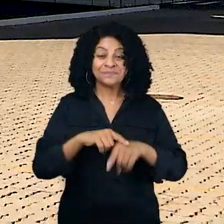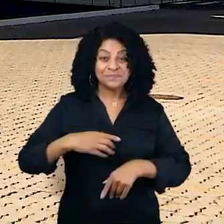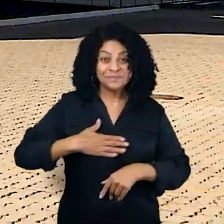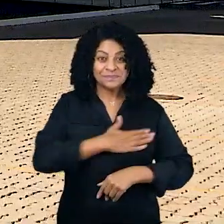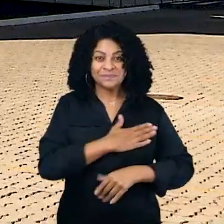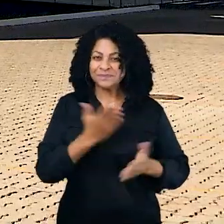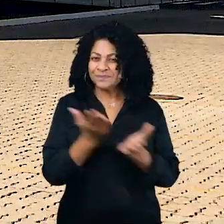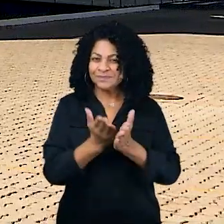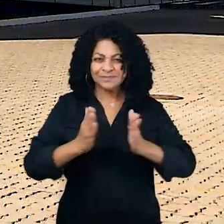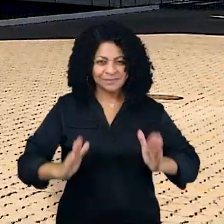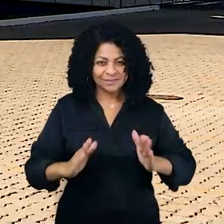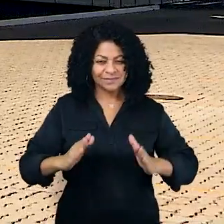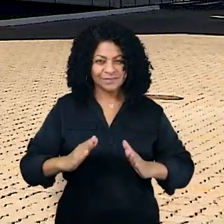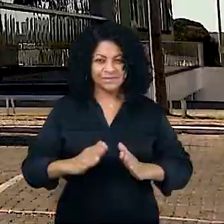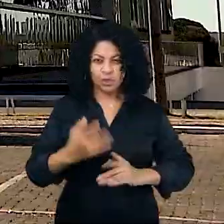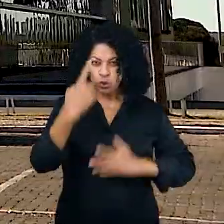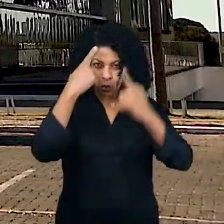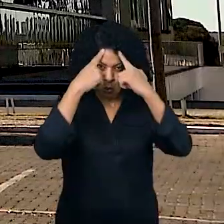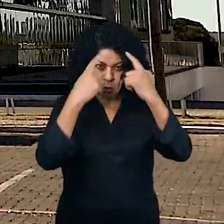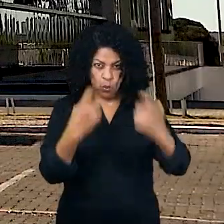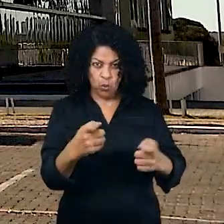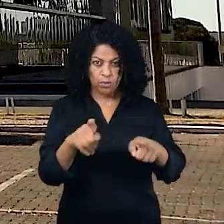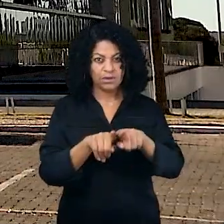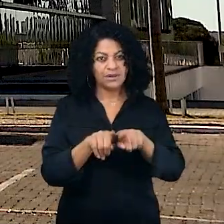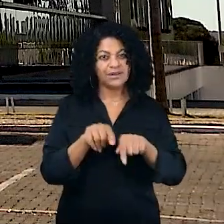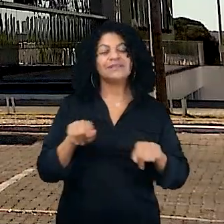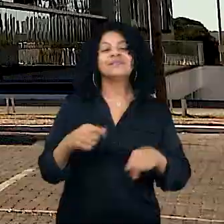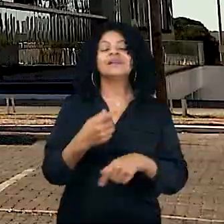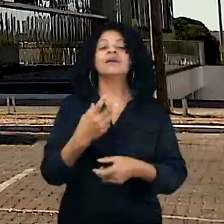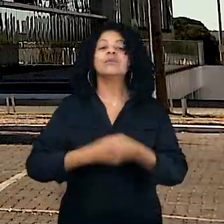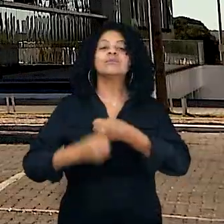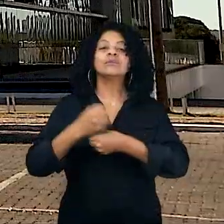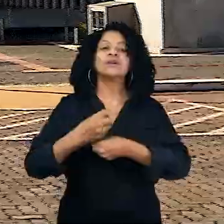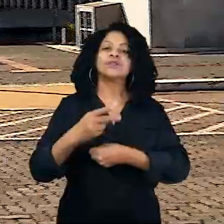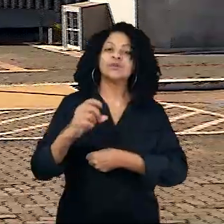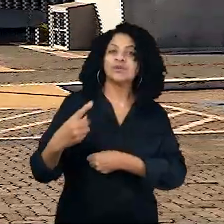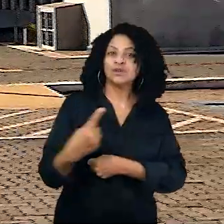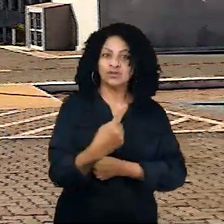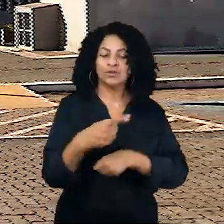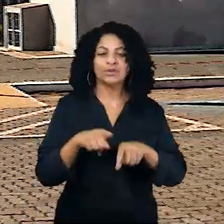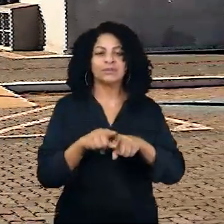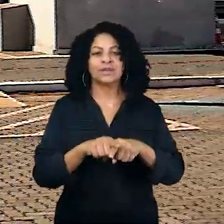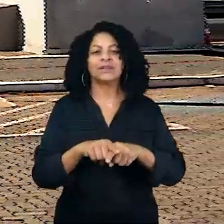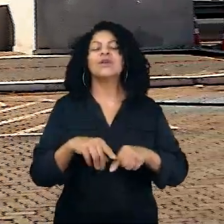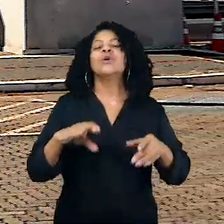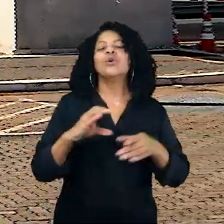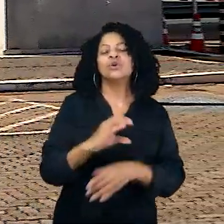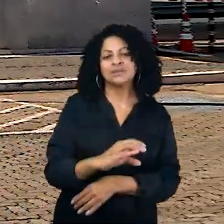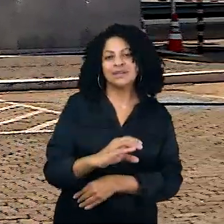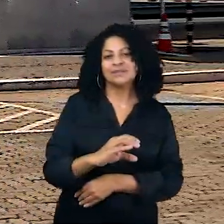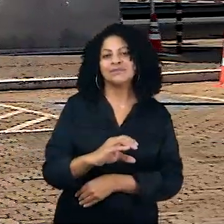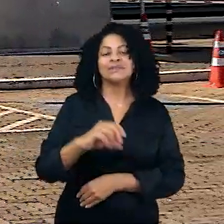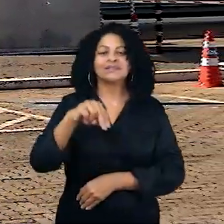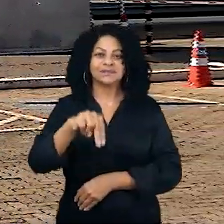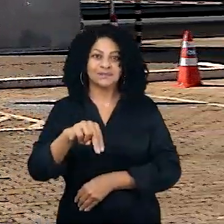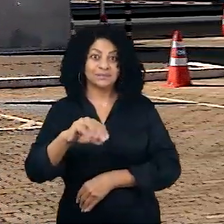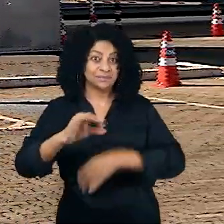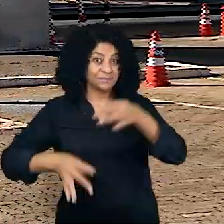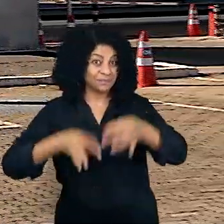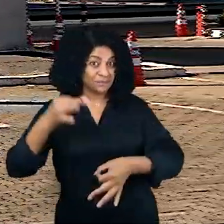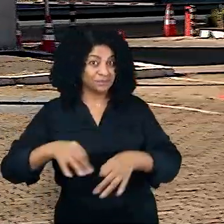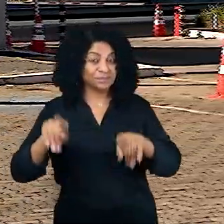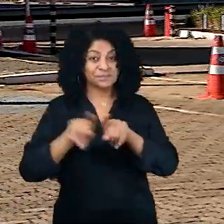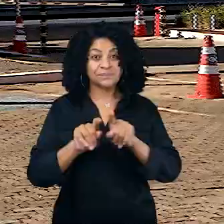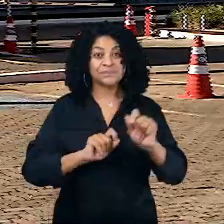a discriminação e a violência contra as mulheres em 2021, o Conselho Nacional de Justiça estabeleceu o protocolo